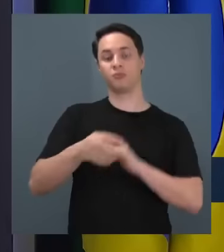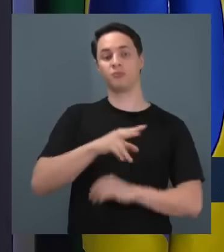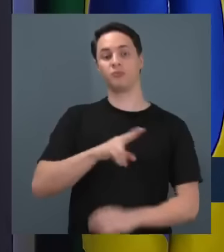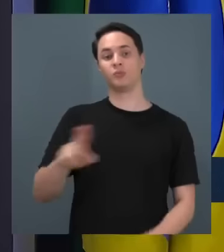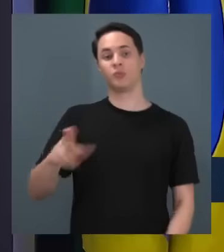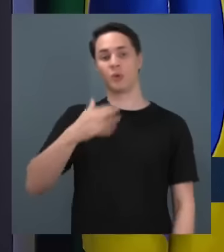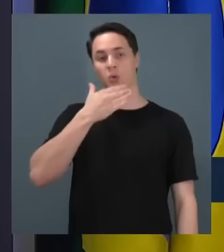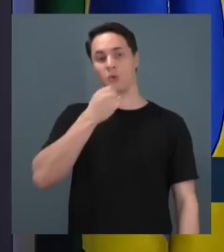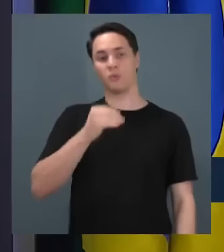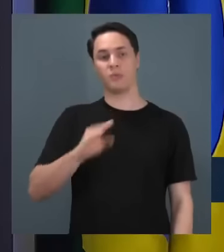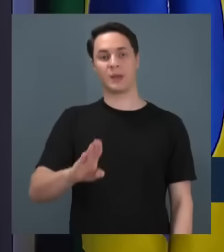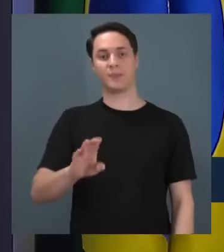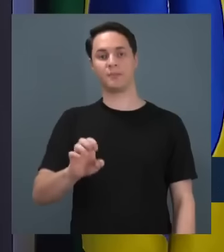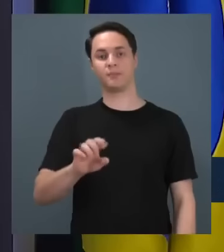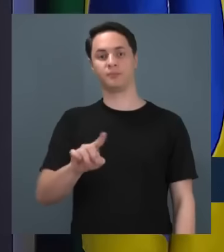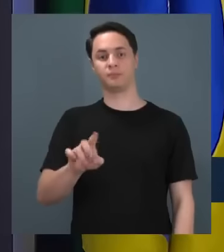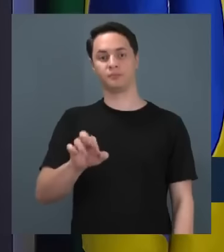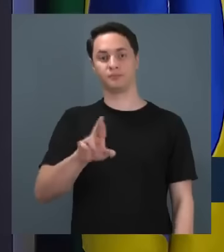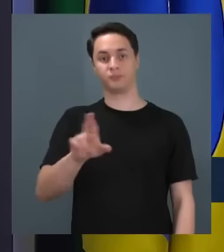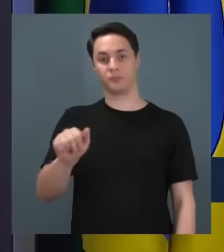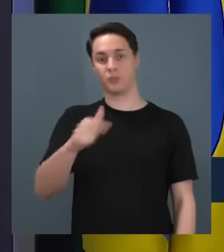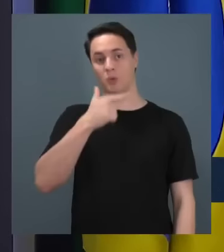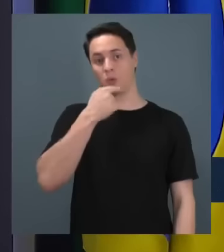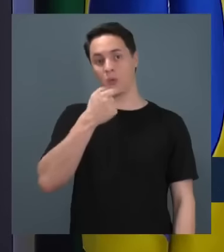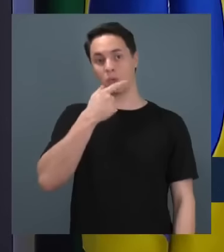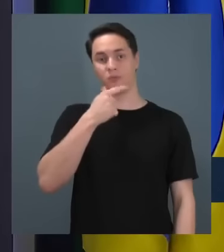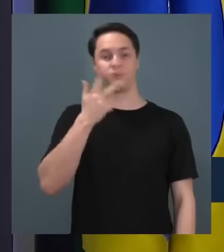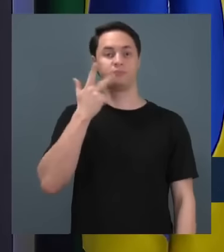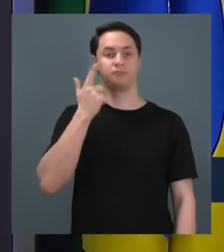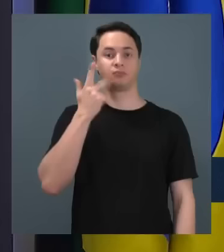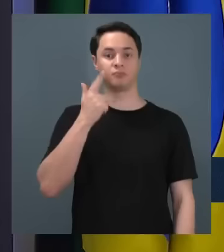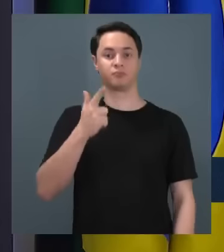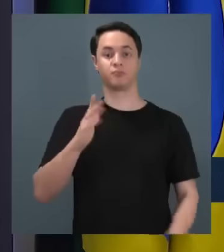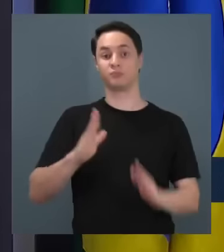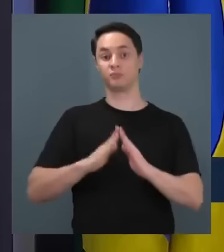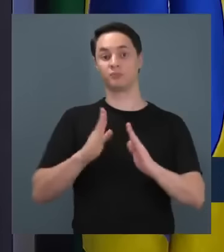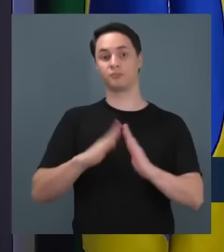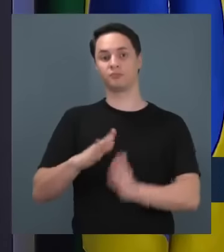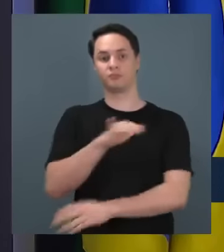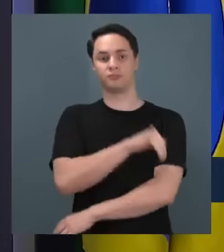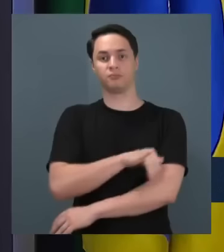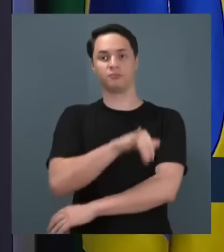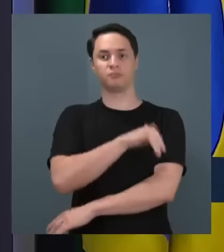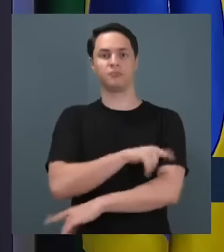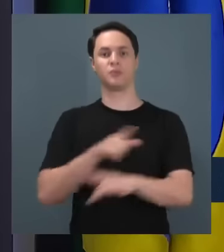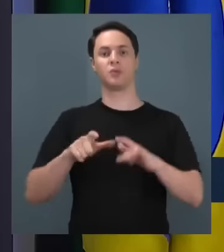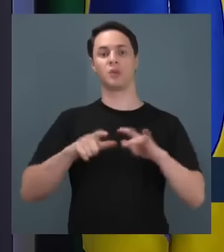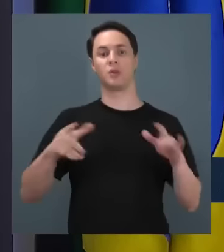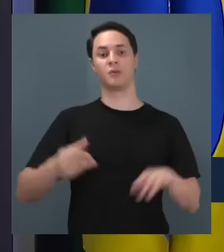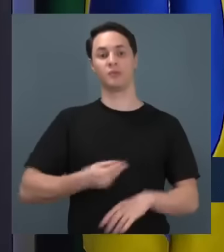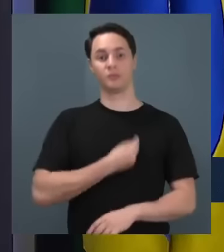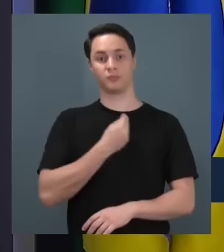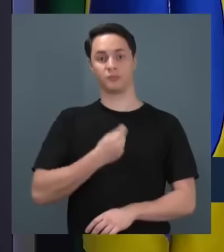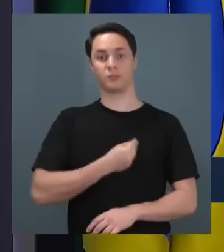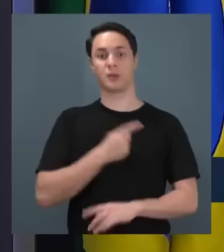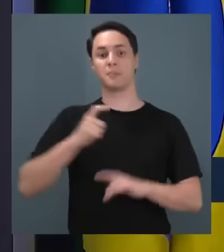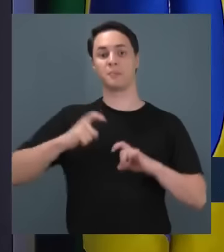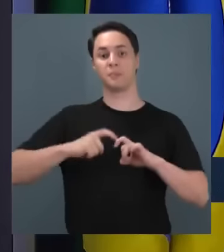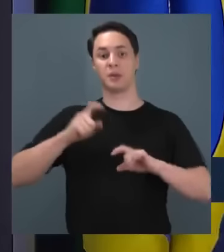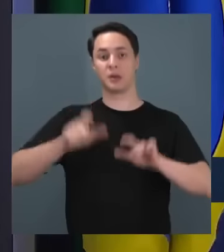de Menezes, cearense que morou a vida inteira no Rio de Janeiro, boa parte da vida no Rio de Janeiro, médico dos